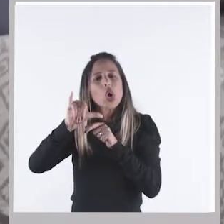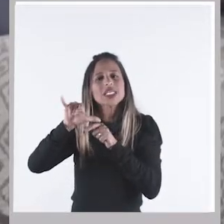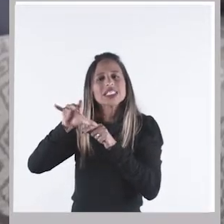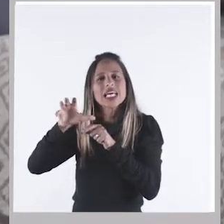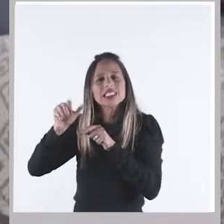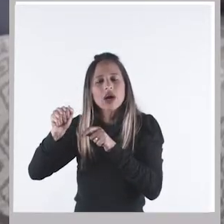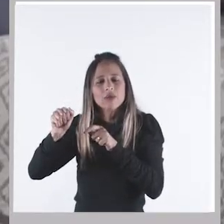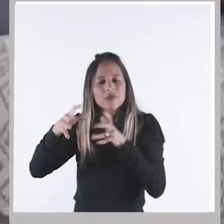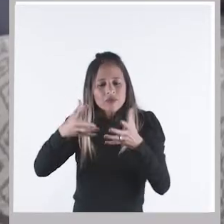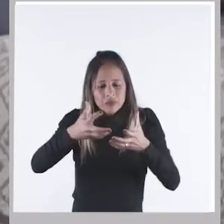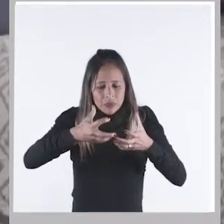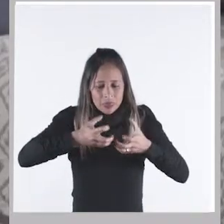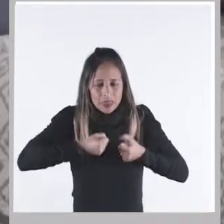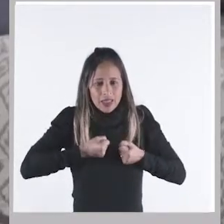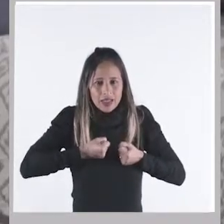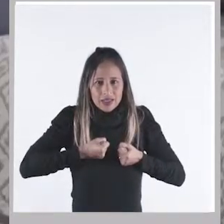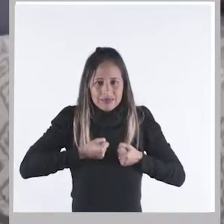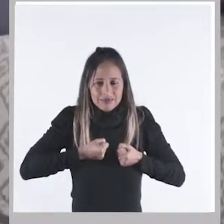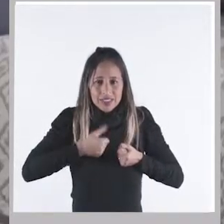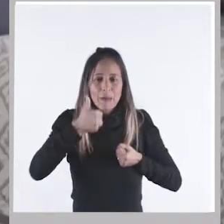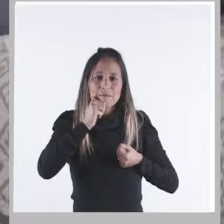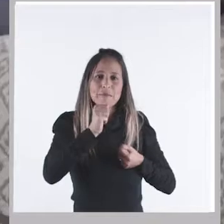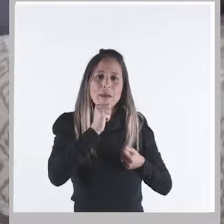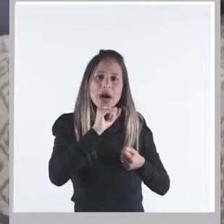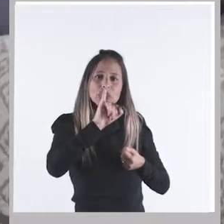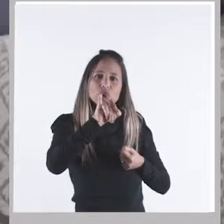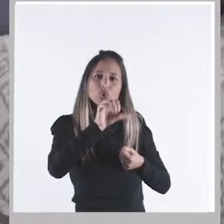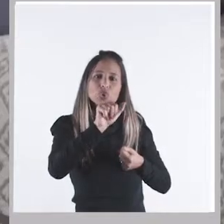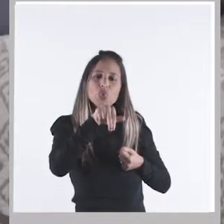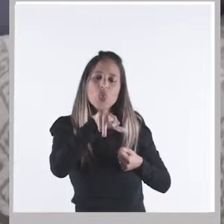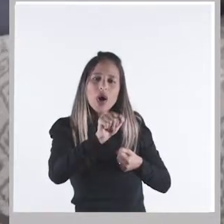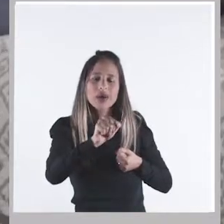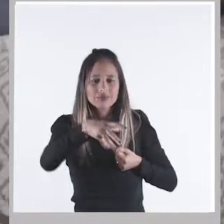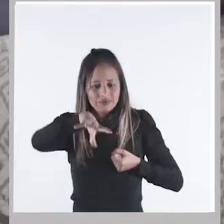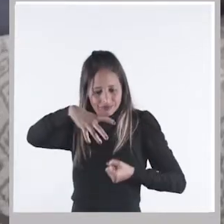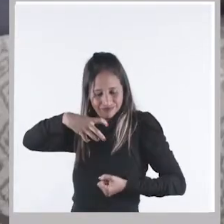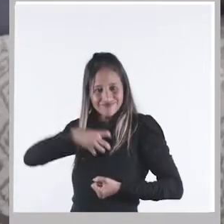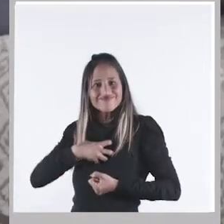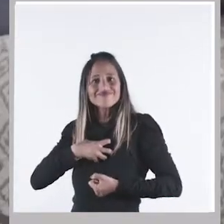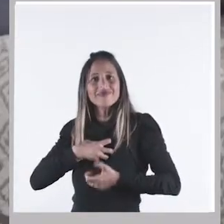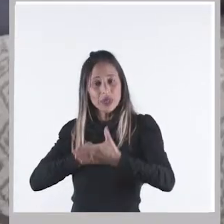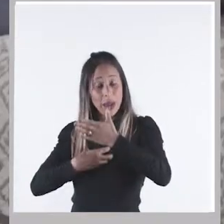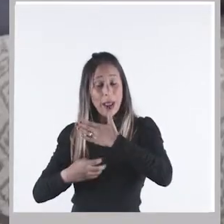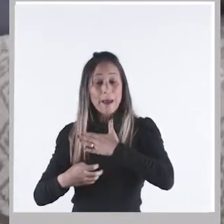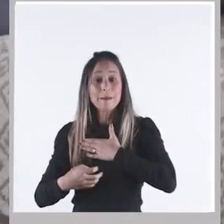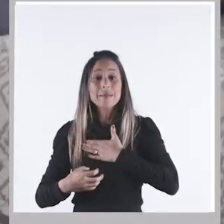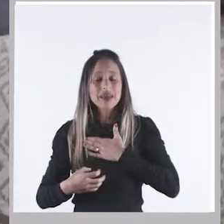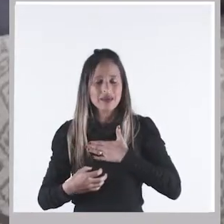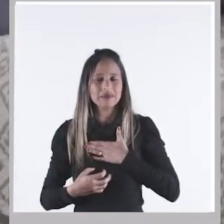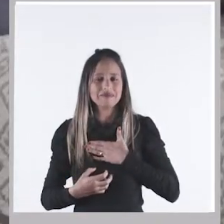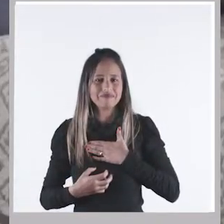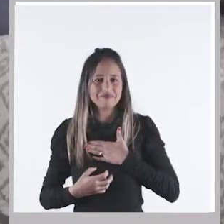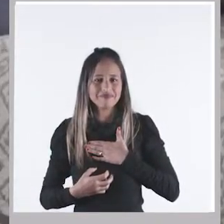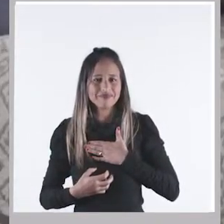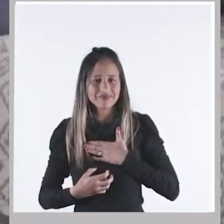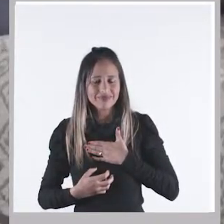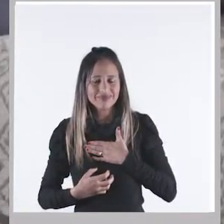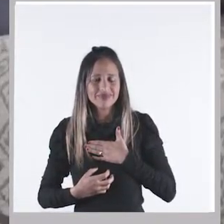que suscitou afetos na mãe de Conceição e Dona Joana, que suscitou afetos em mim, né? Ou seja,